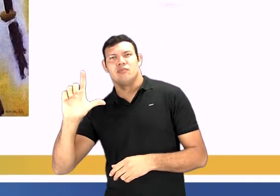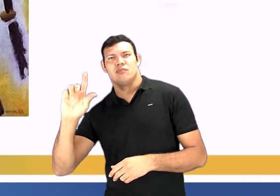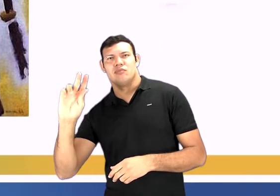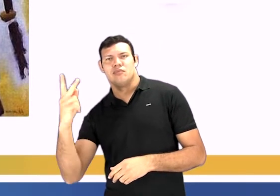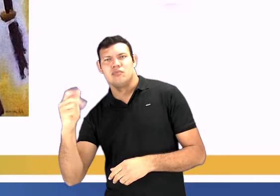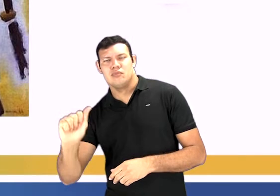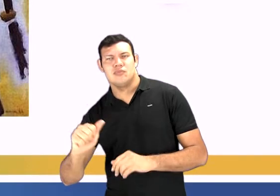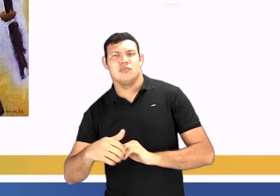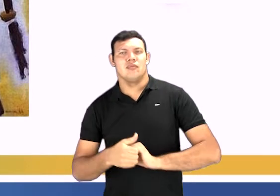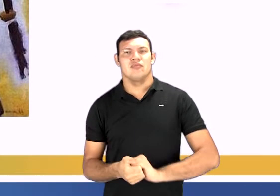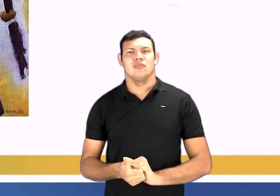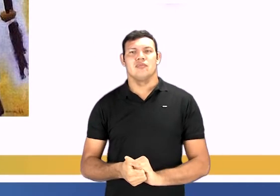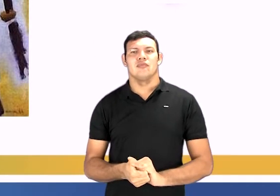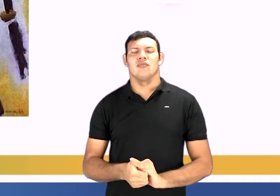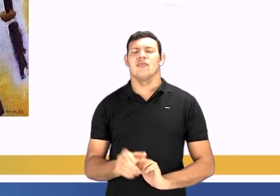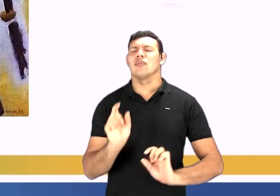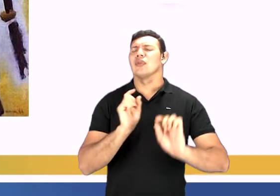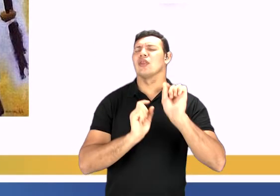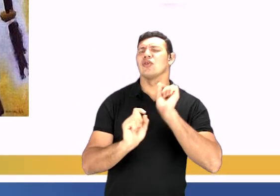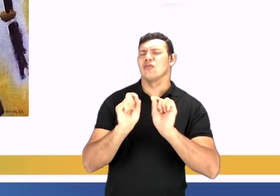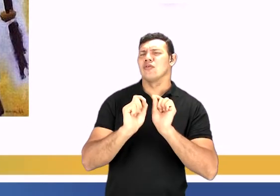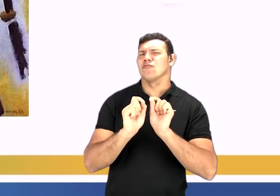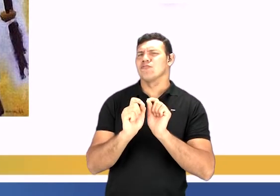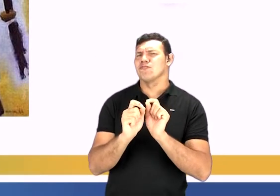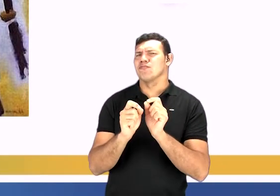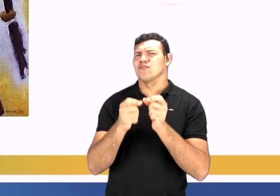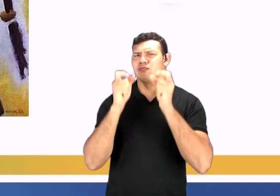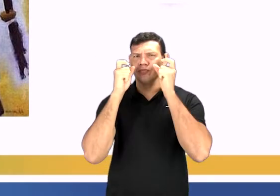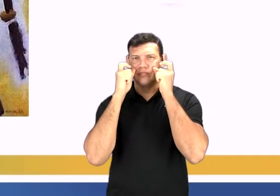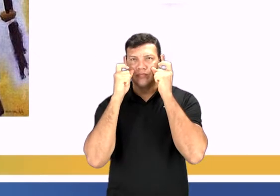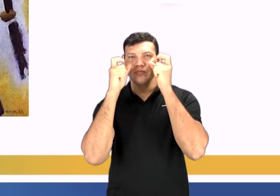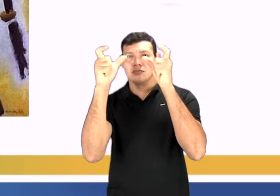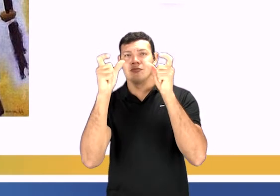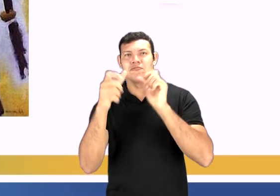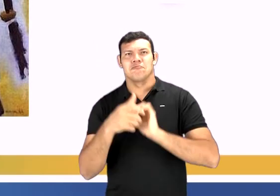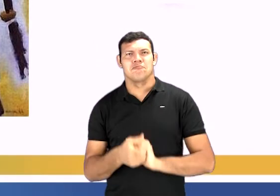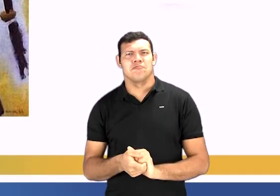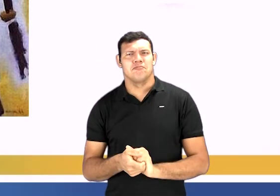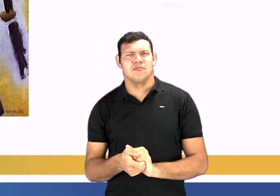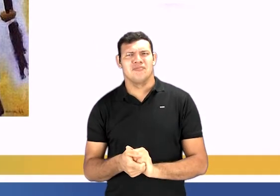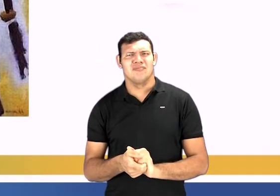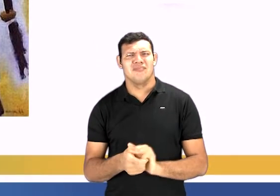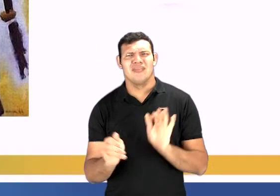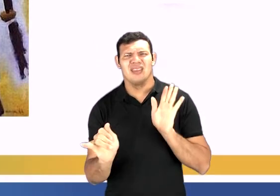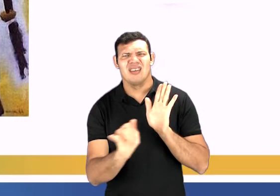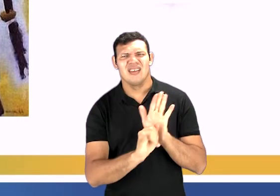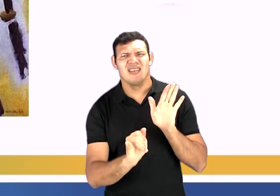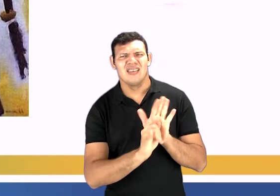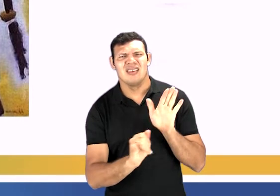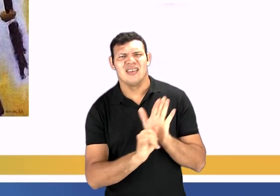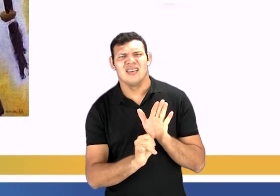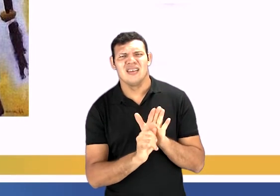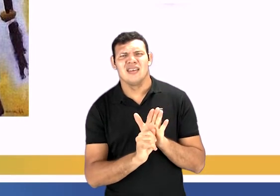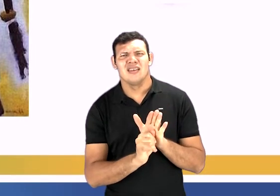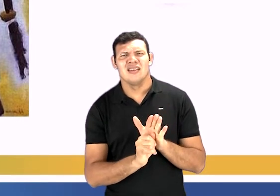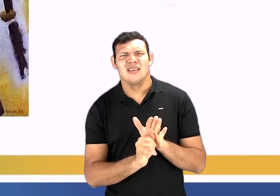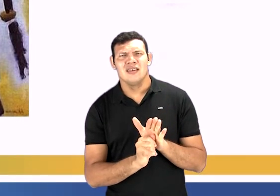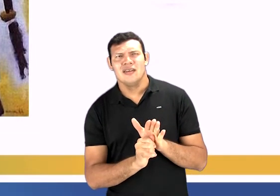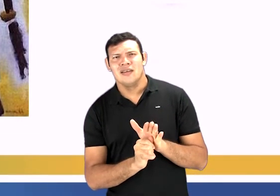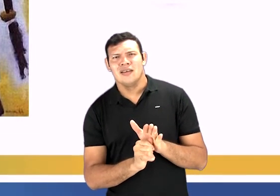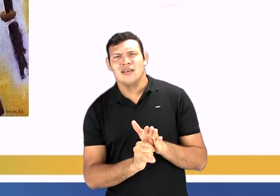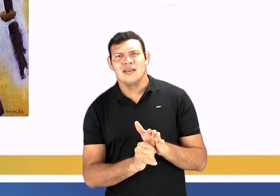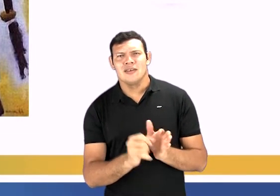A primeira coisa que a gente tem que observar nessa imagem é que nós não conseguimos identificar de fato